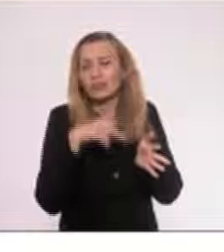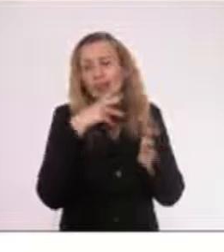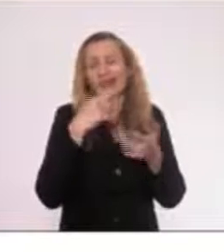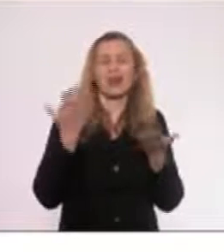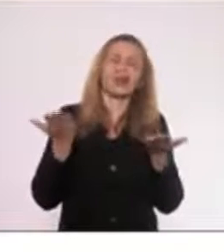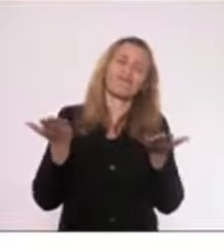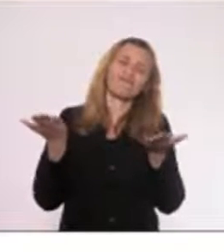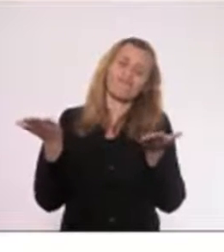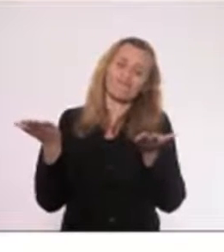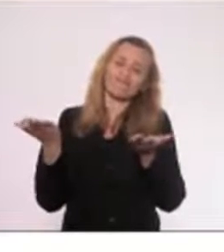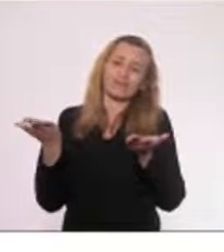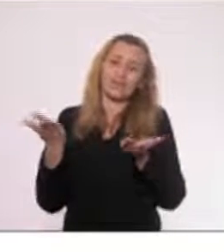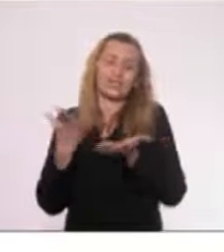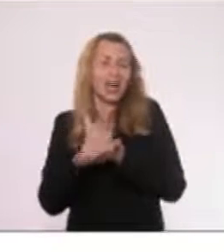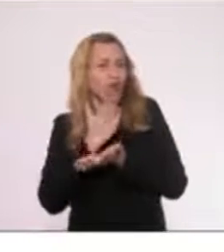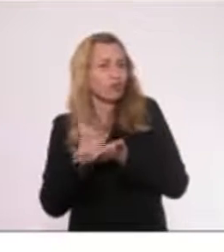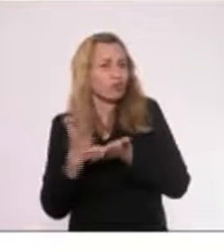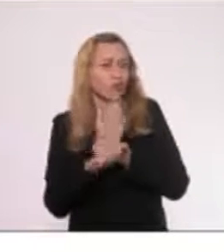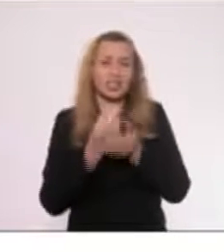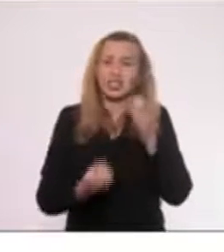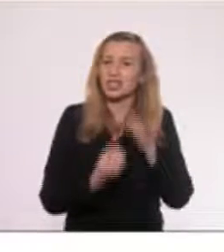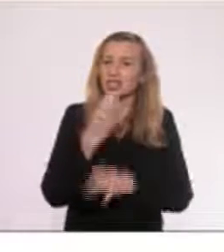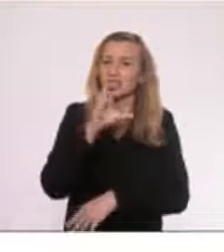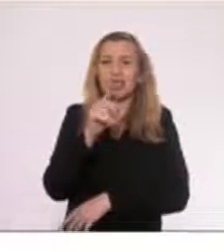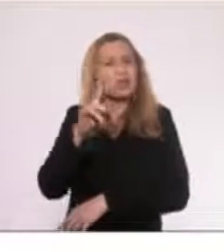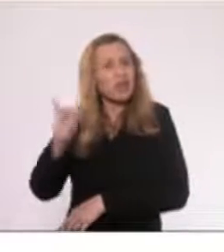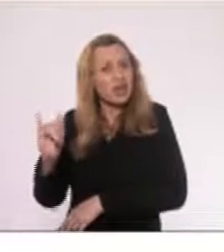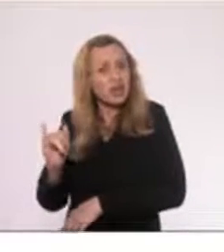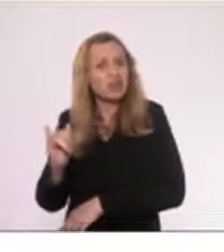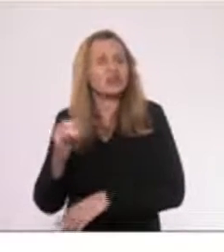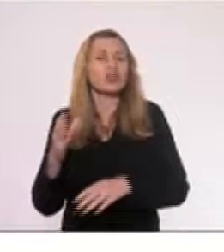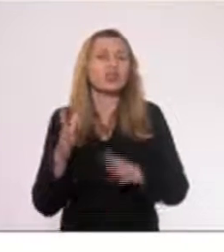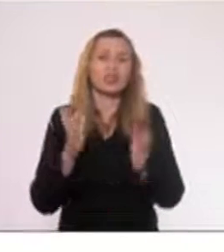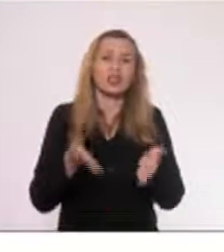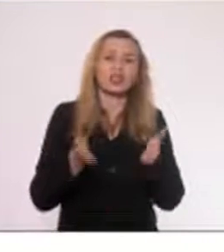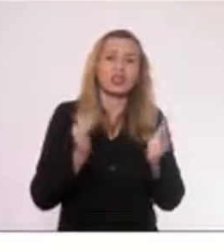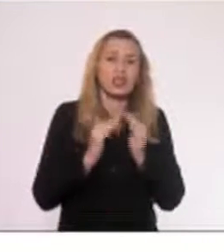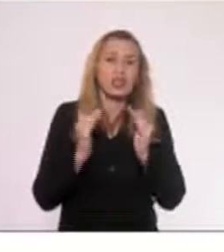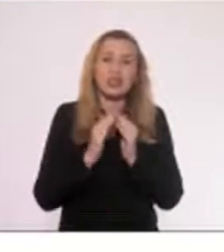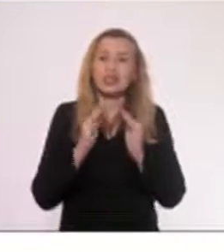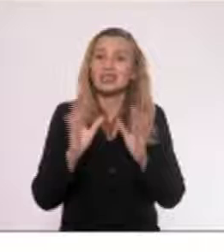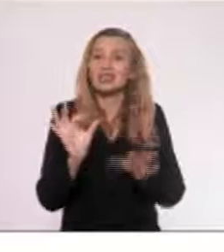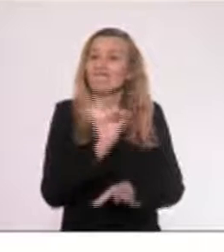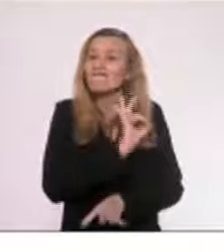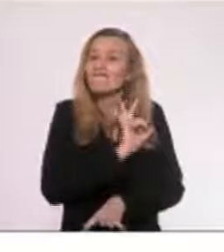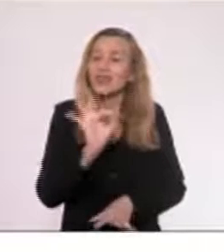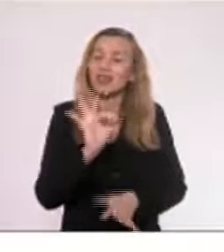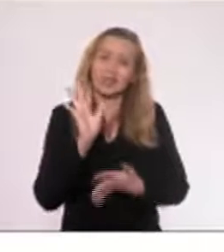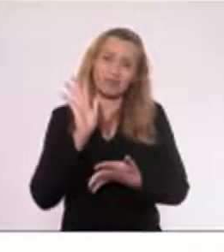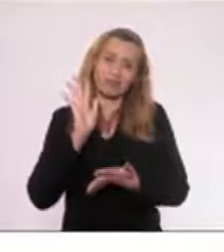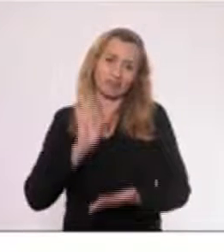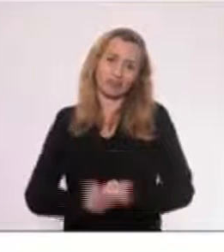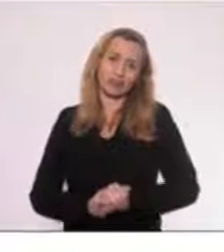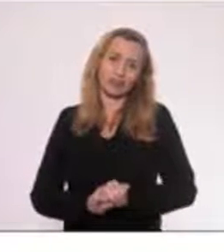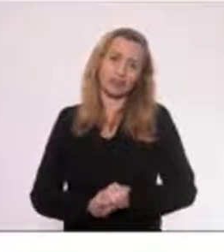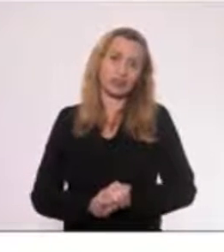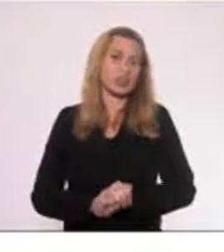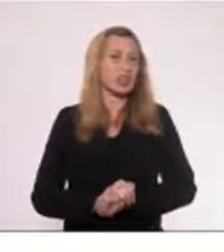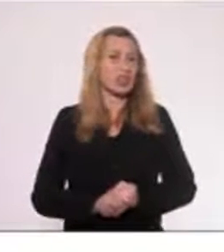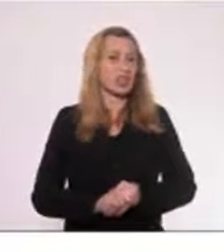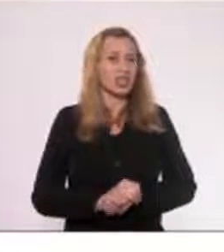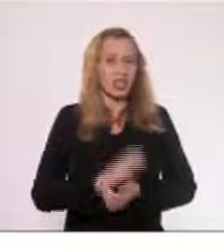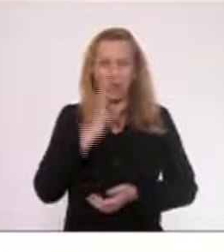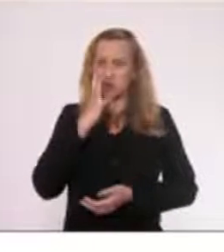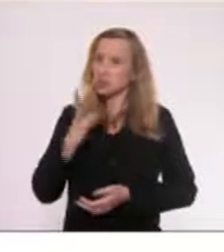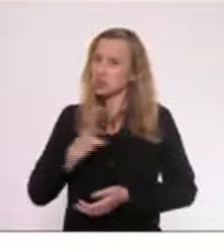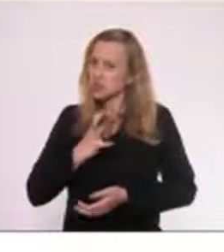Ora, algumas CPIs já foram instaladas nessa casa sem nenhum critério e nos